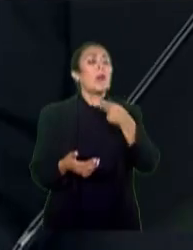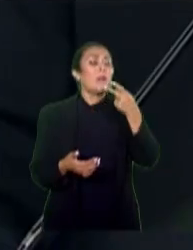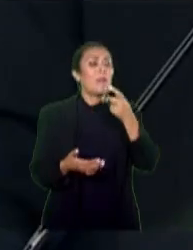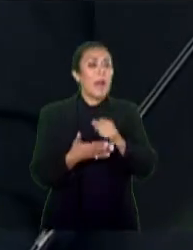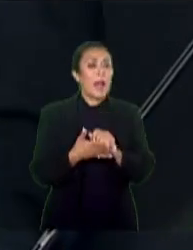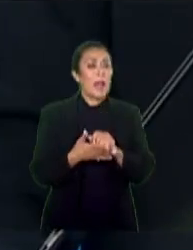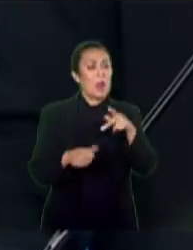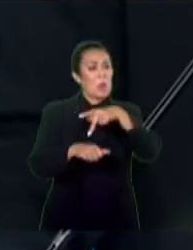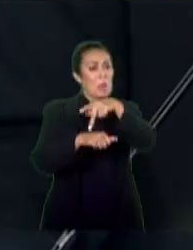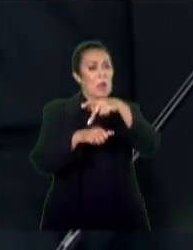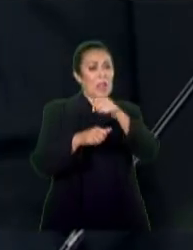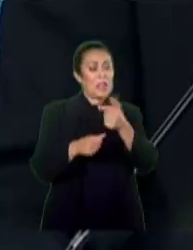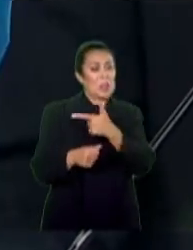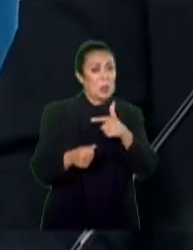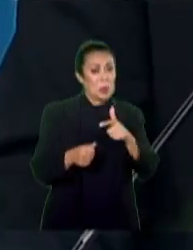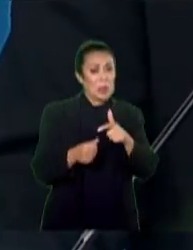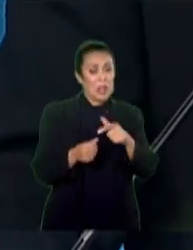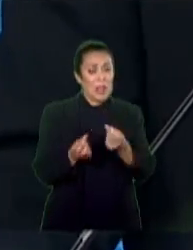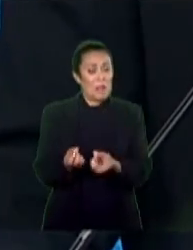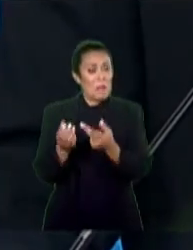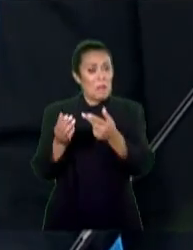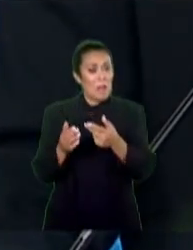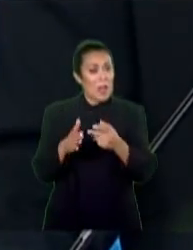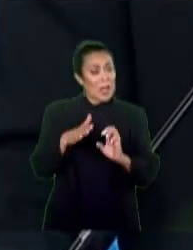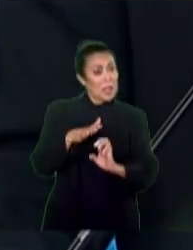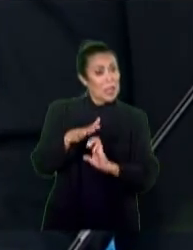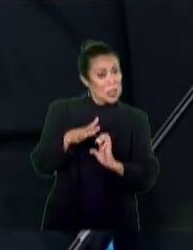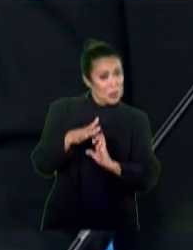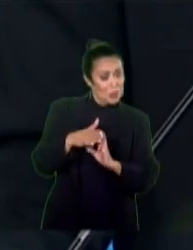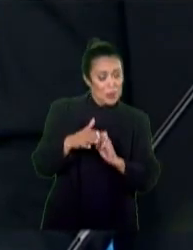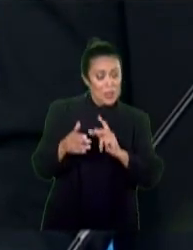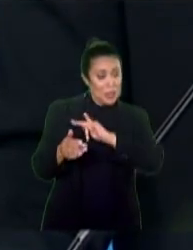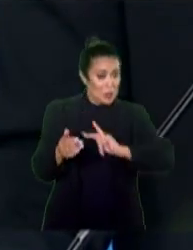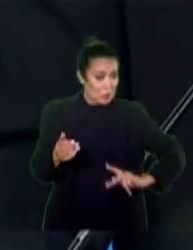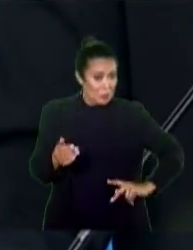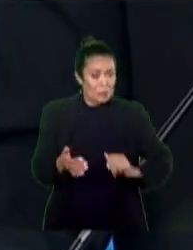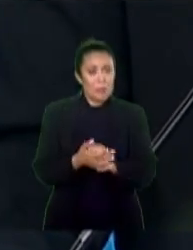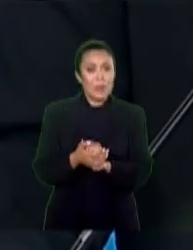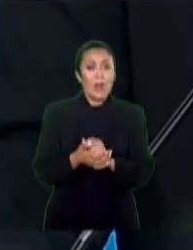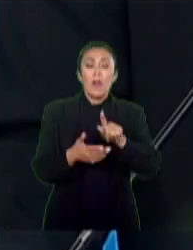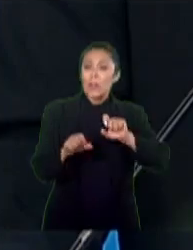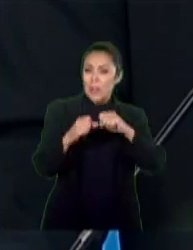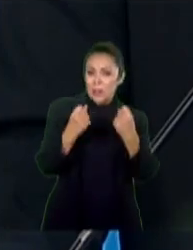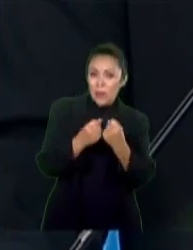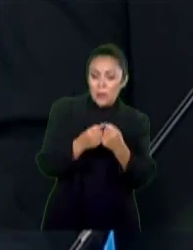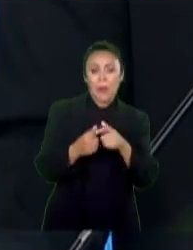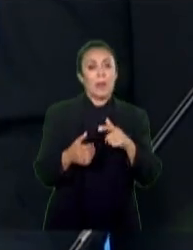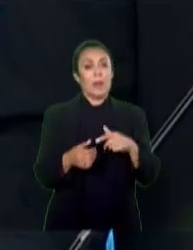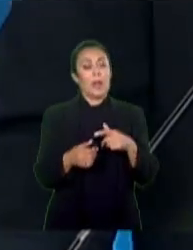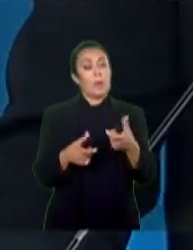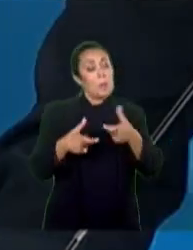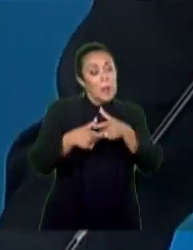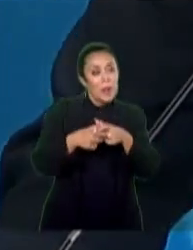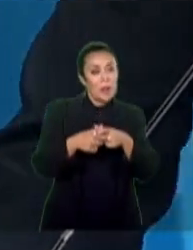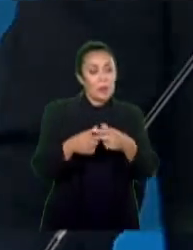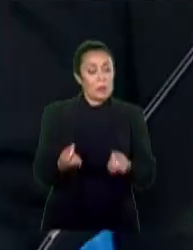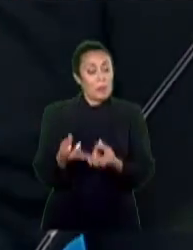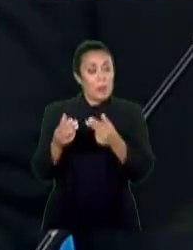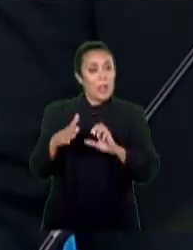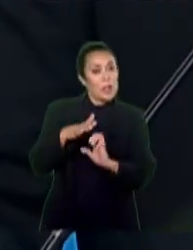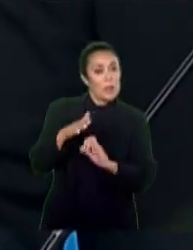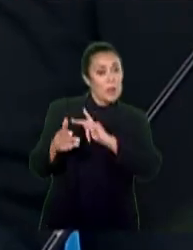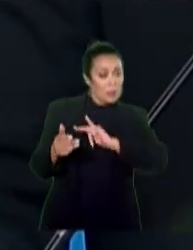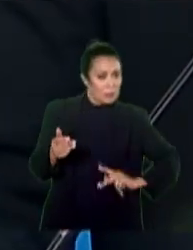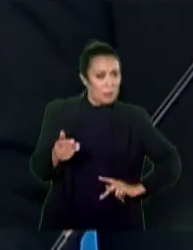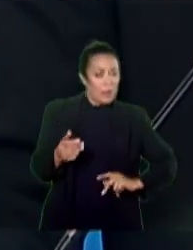sempre voutizações o senhor e o ministro Paulo Guedes defendem um estado menor com privatizações eu queria saber